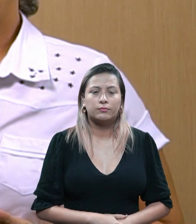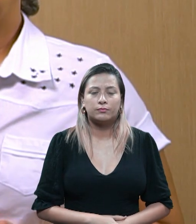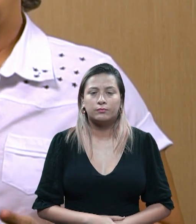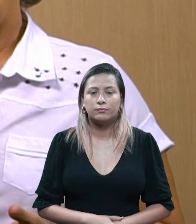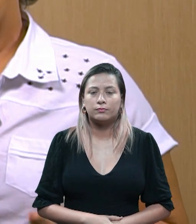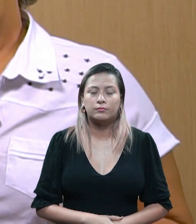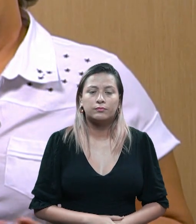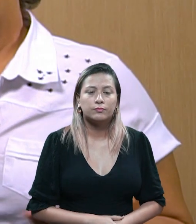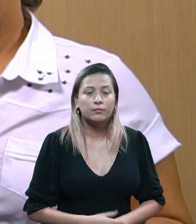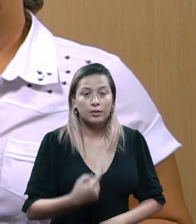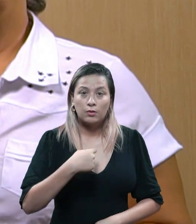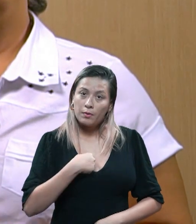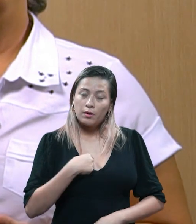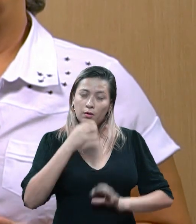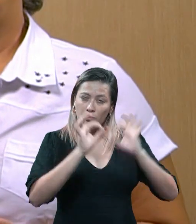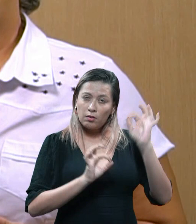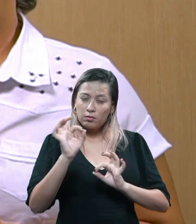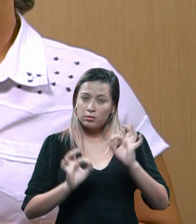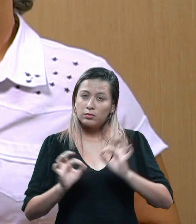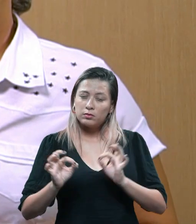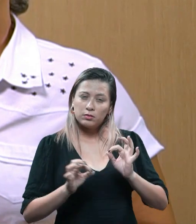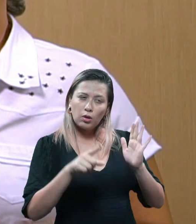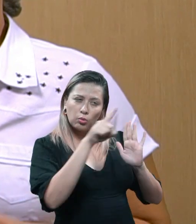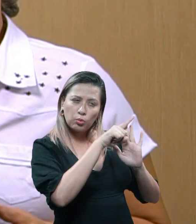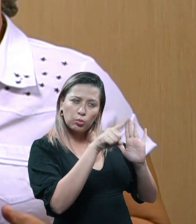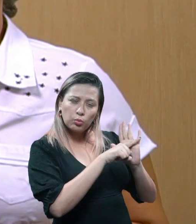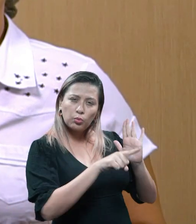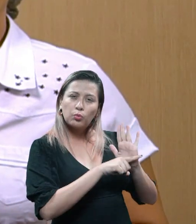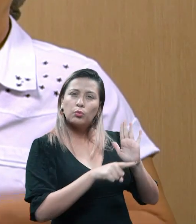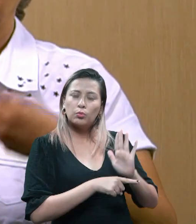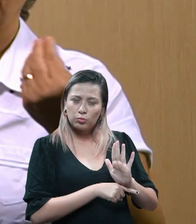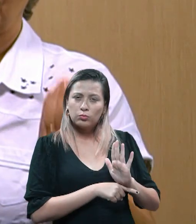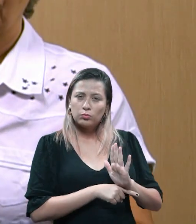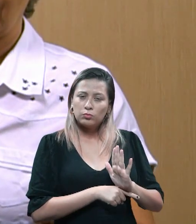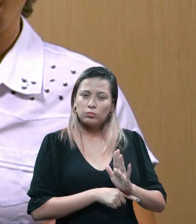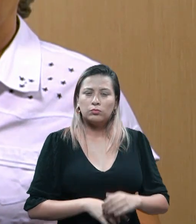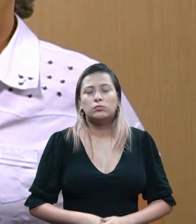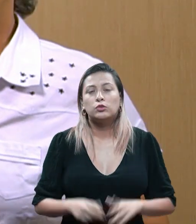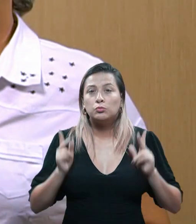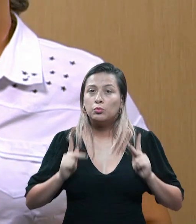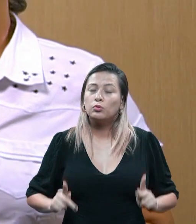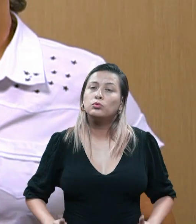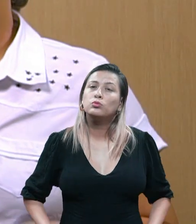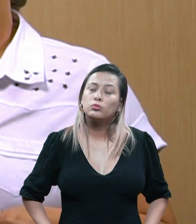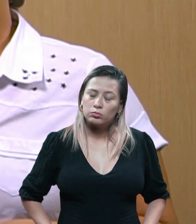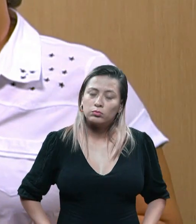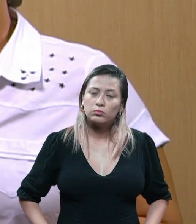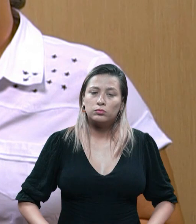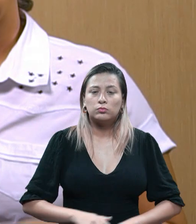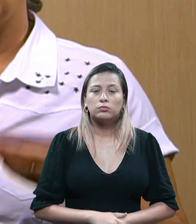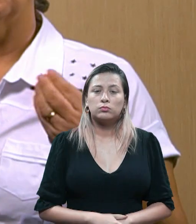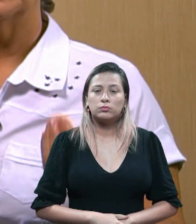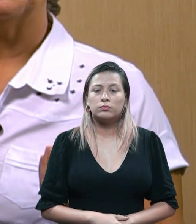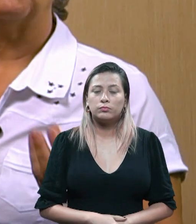fiz uma lista de hábitos que são saudáveis para que a gente